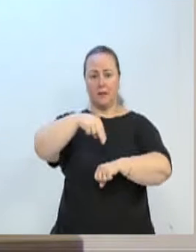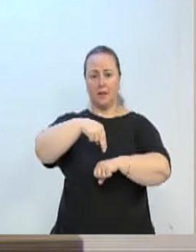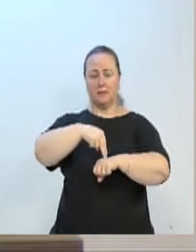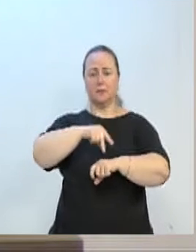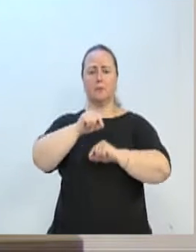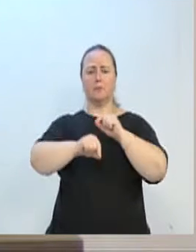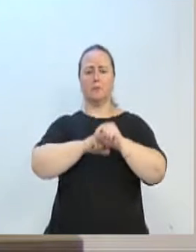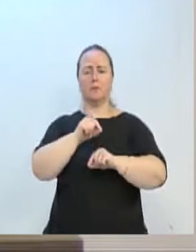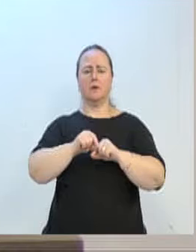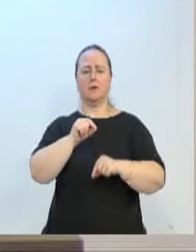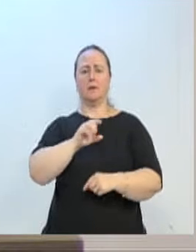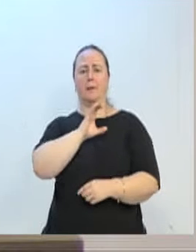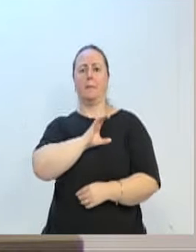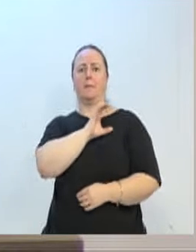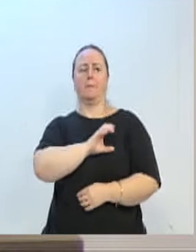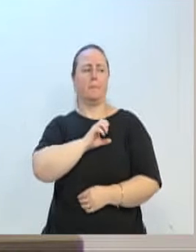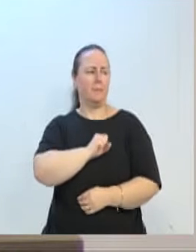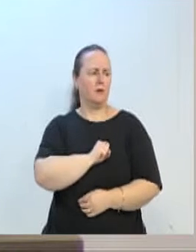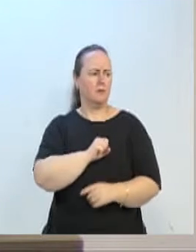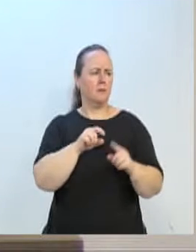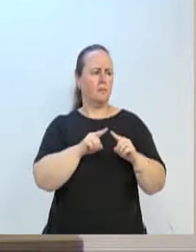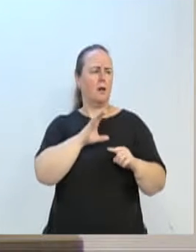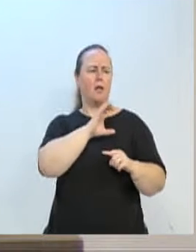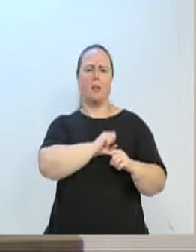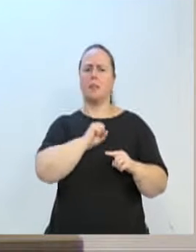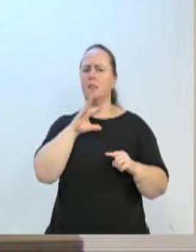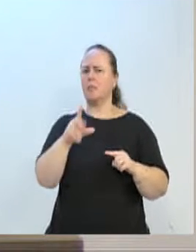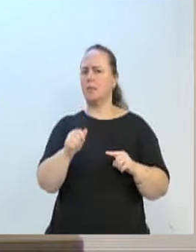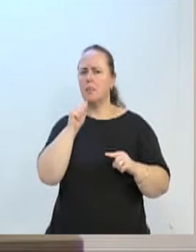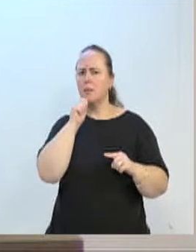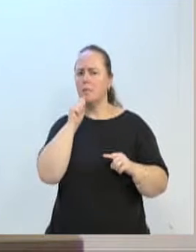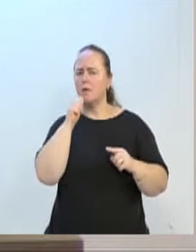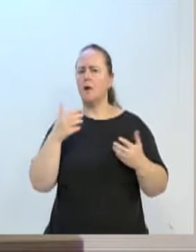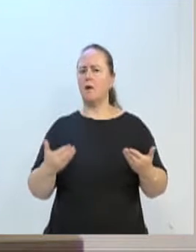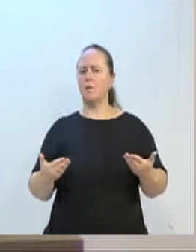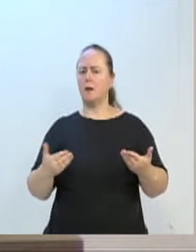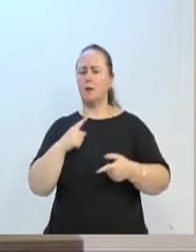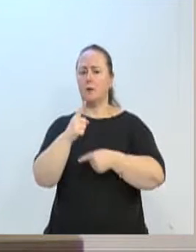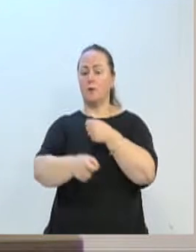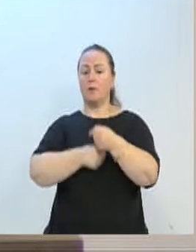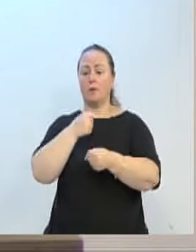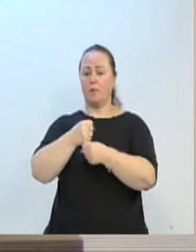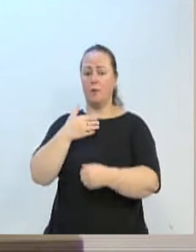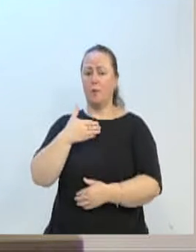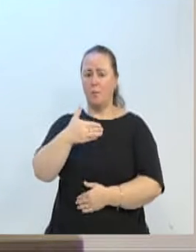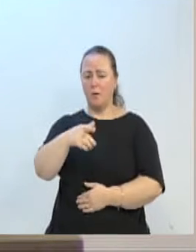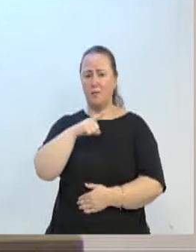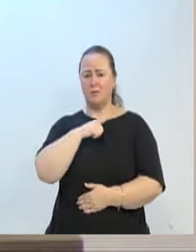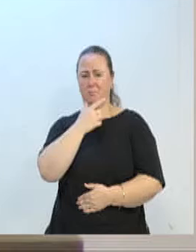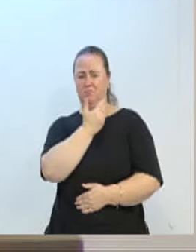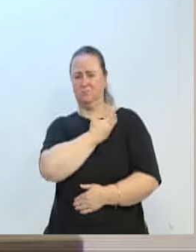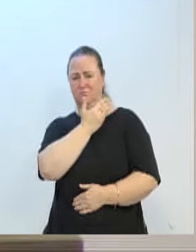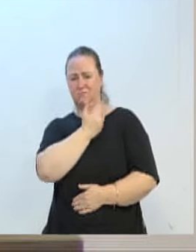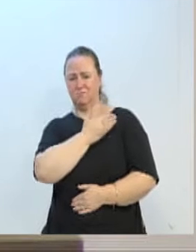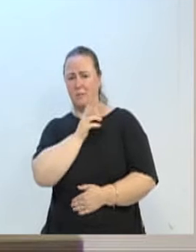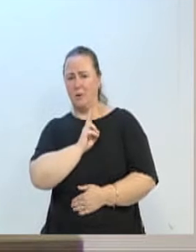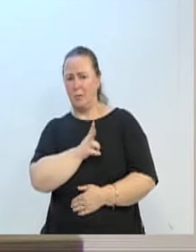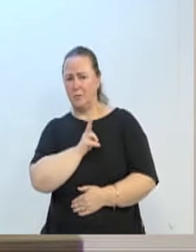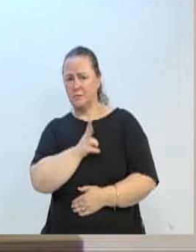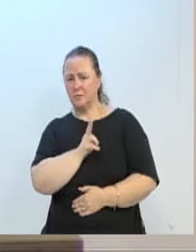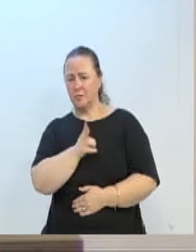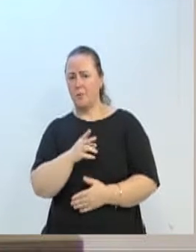amada. Amada que não ama todos, amada que em pleno 2022 ainda convive com tantos tipos de preconceito, com